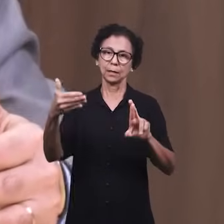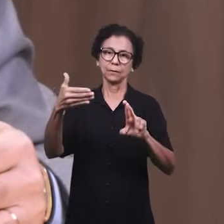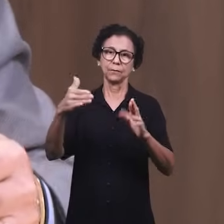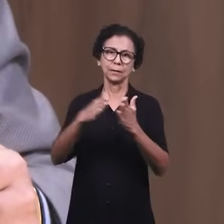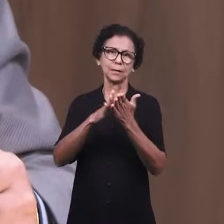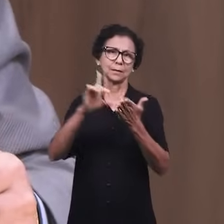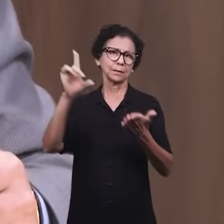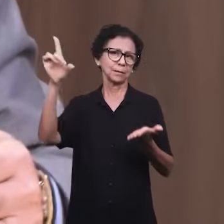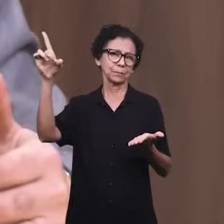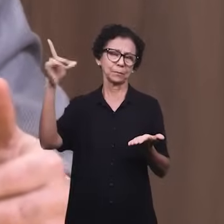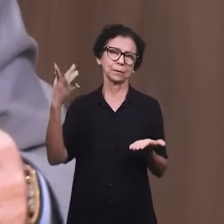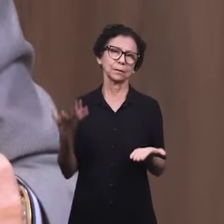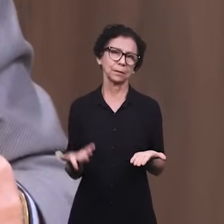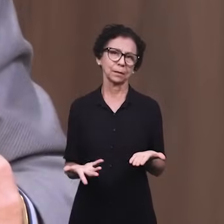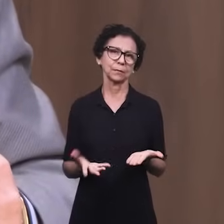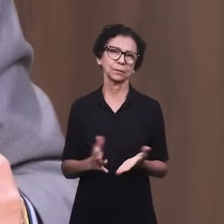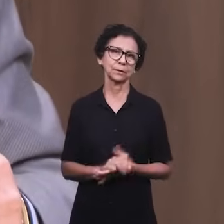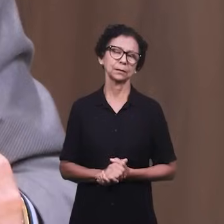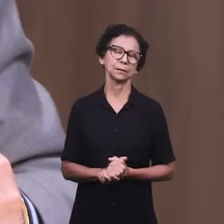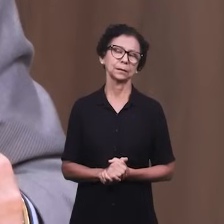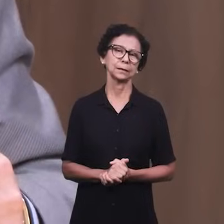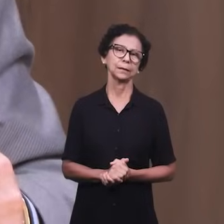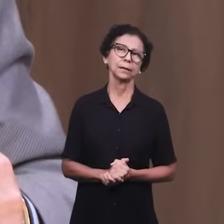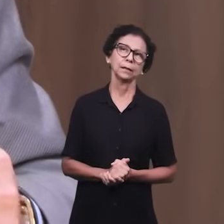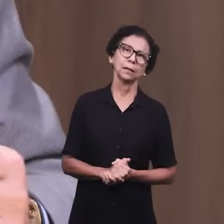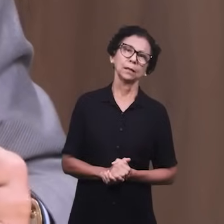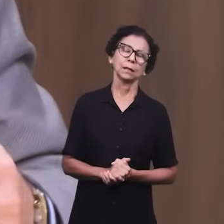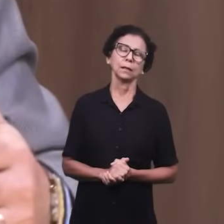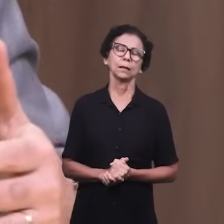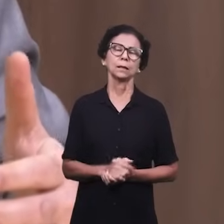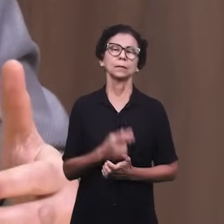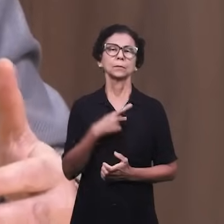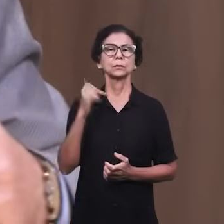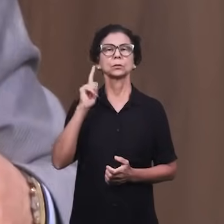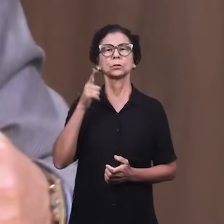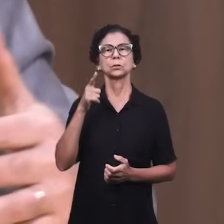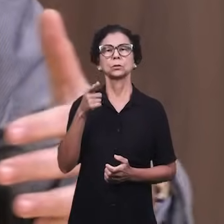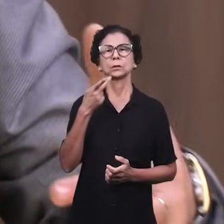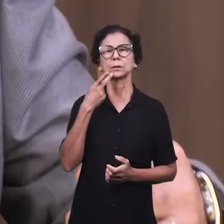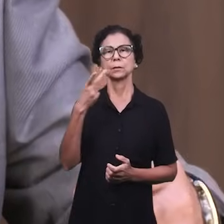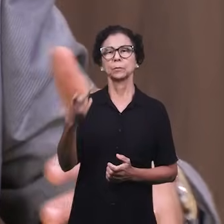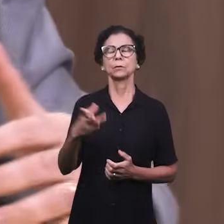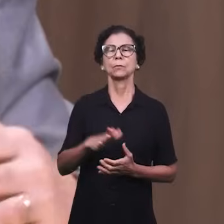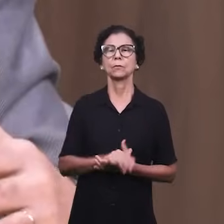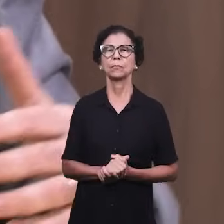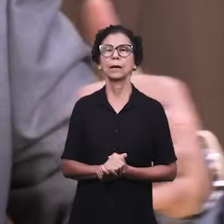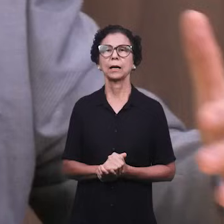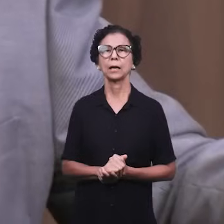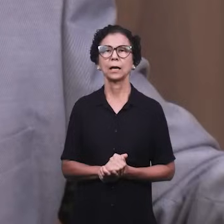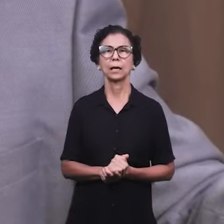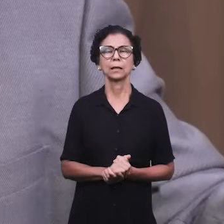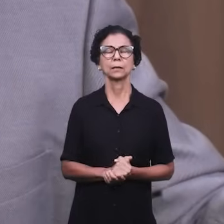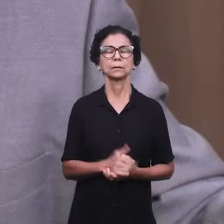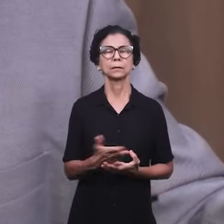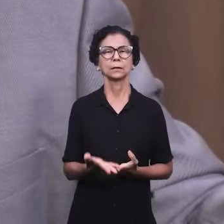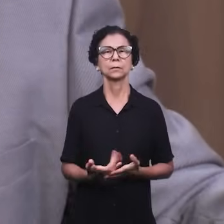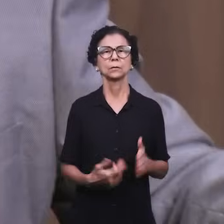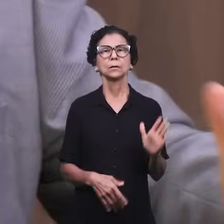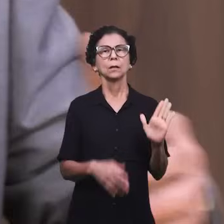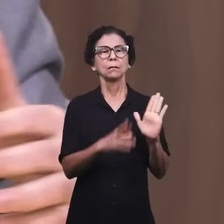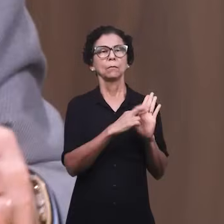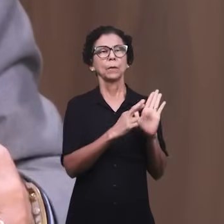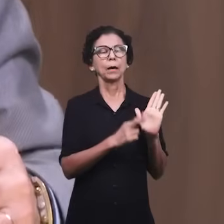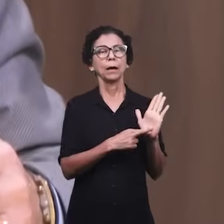né não é não é há uma expressão que o pastor G deti gosta muito de usar os dogmas né que são que é uma realidade de outras